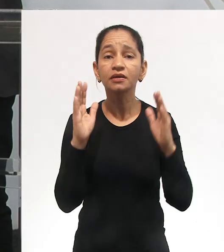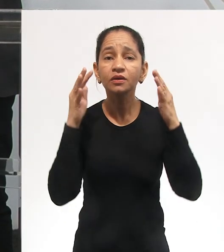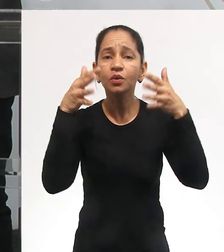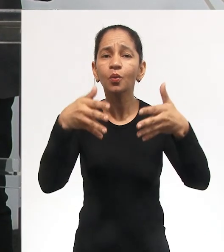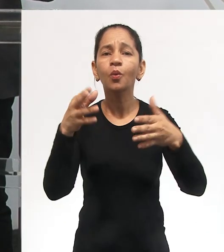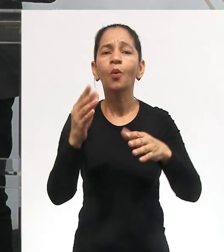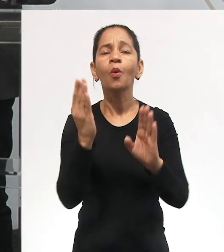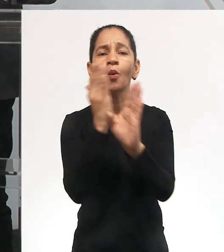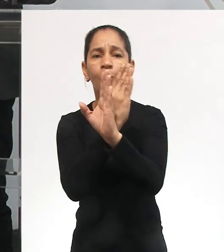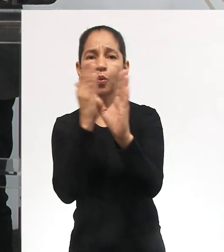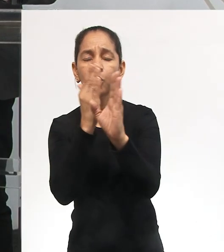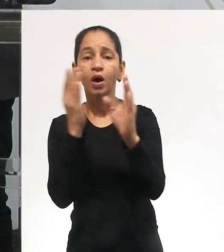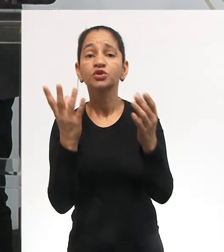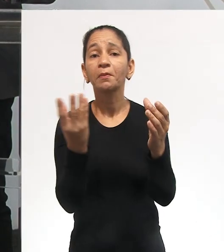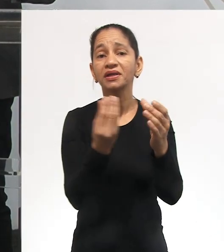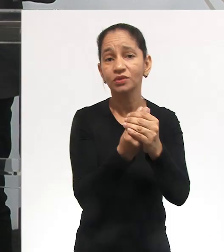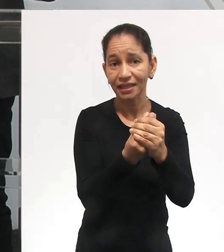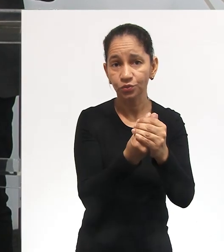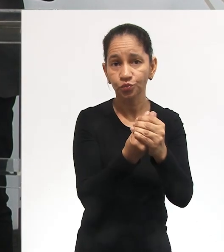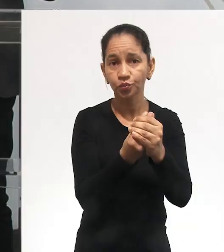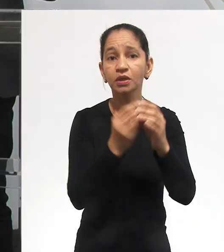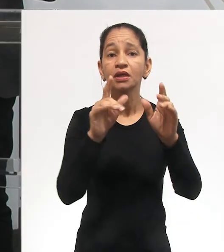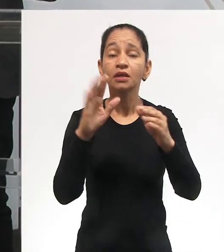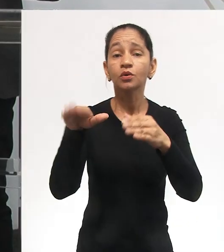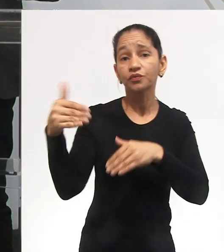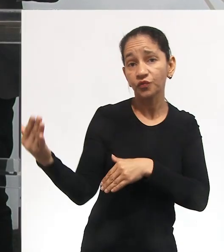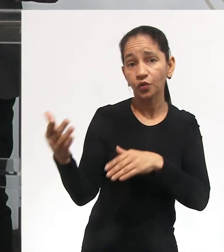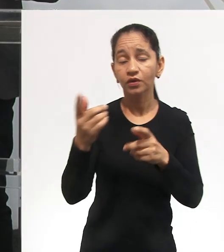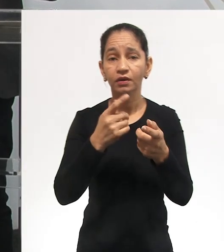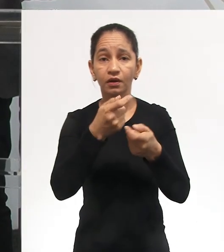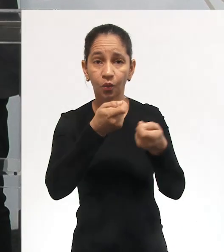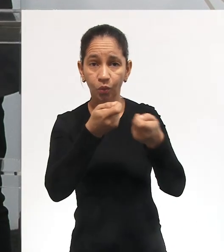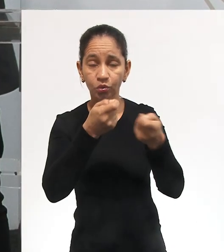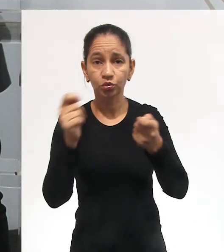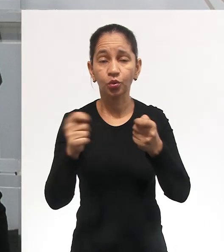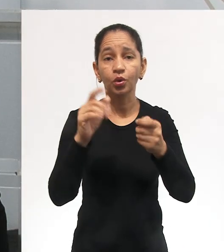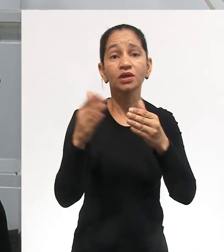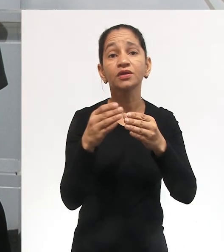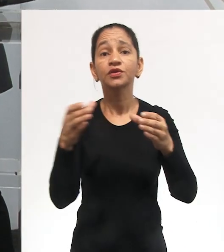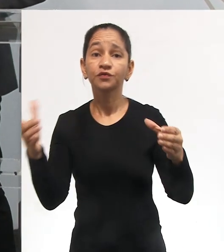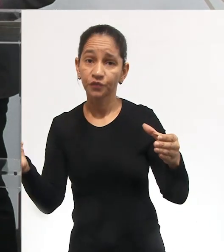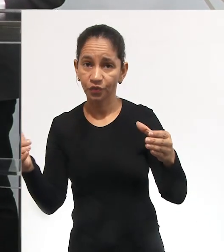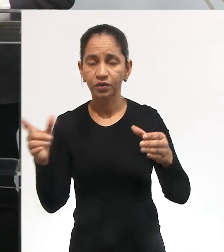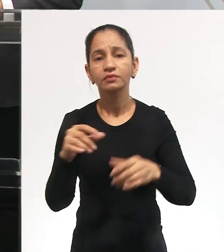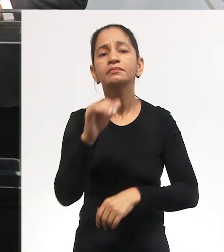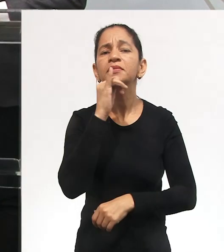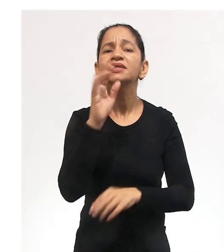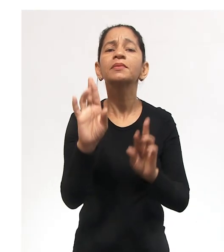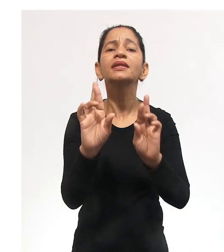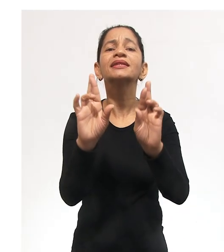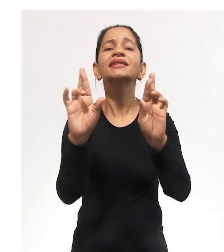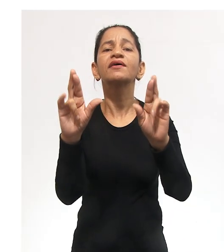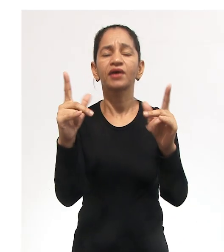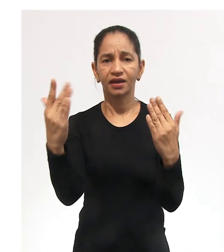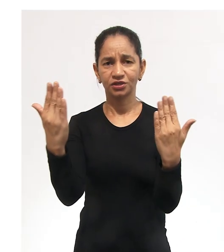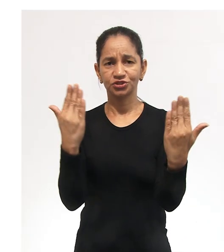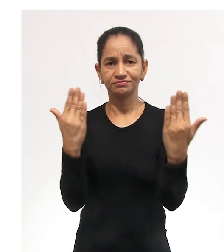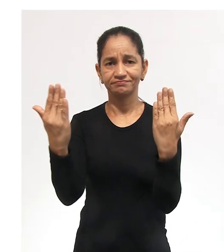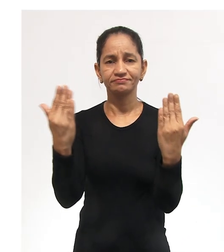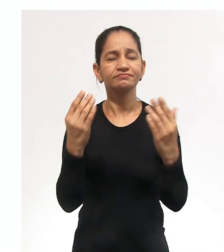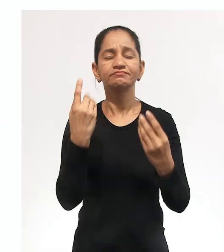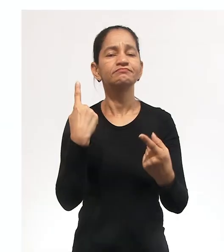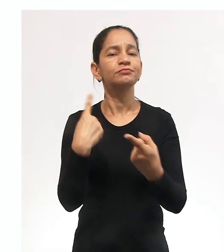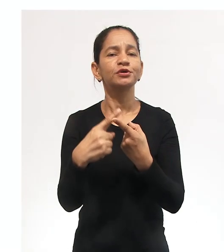o controle interno e externo. Talvez você já tenha uma certa familiaridade com isso, mas é importante a gente observar essa diferença. Vem aqui comigo no slide, Olha só,